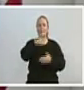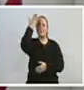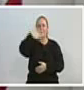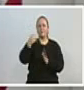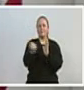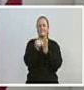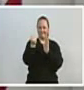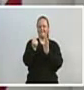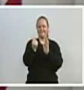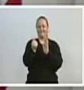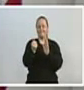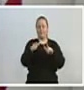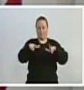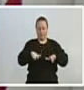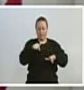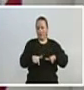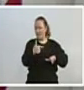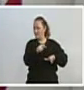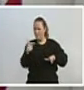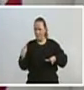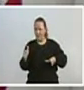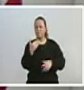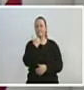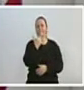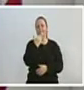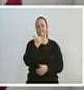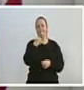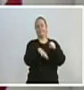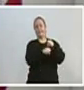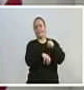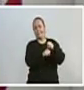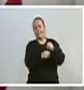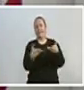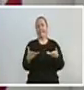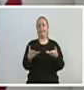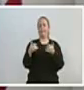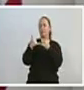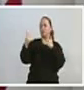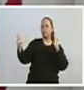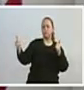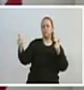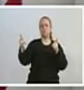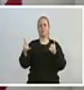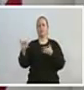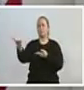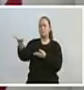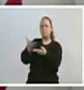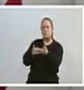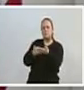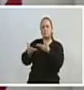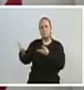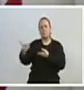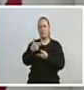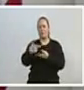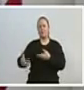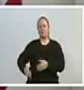não consegue ligações de água, ligação de energia, transferências e dos direitos mais elementares. E nestas